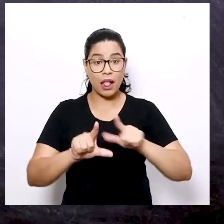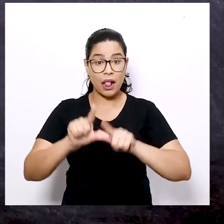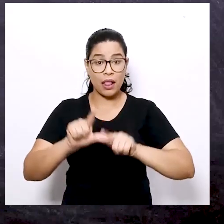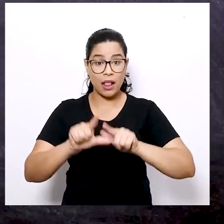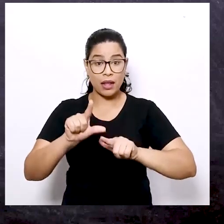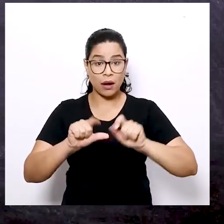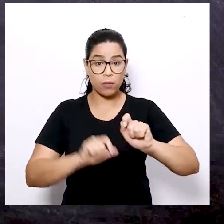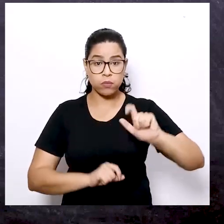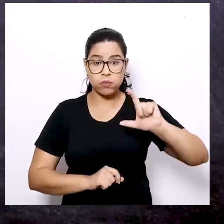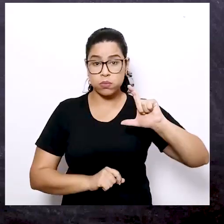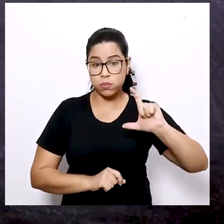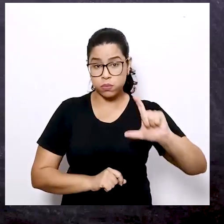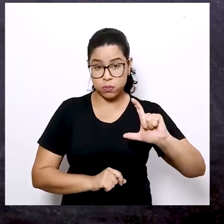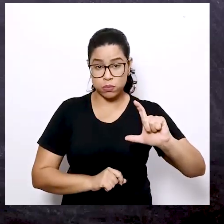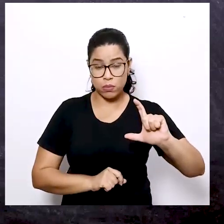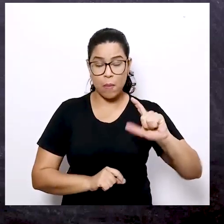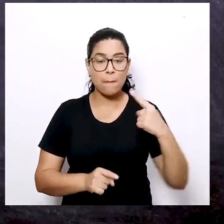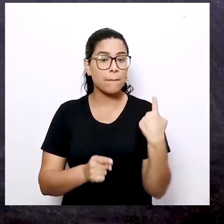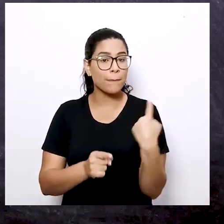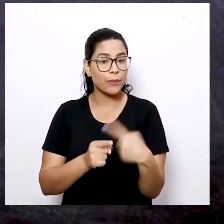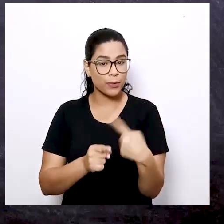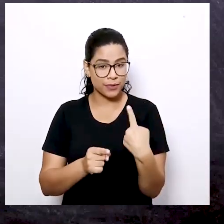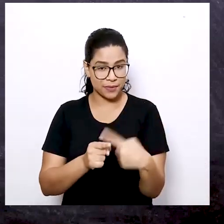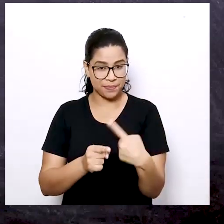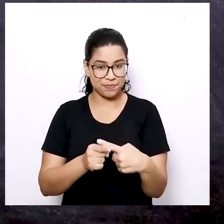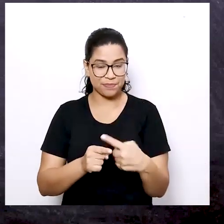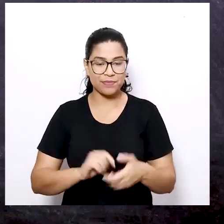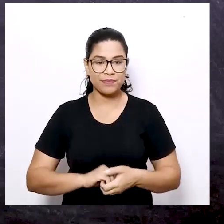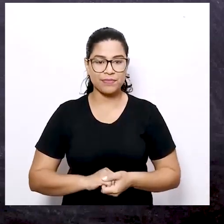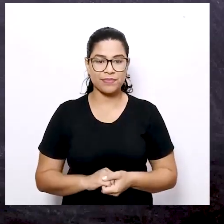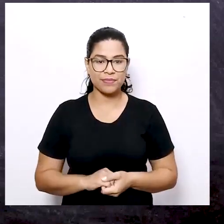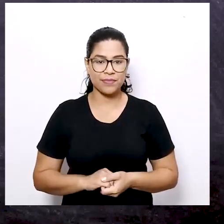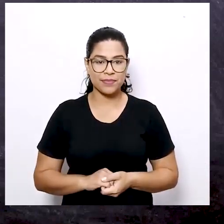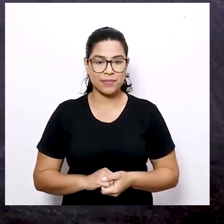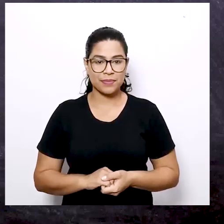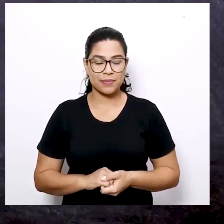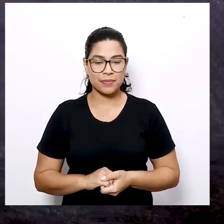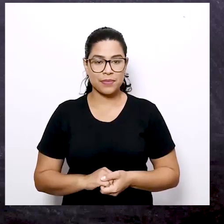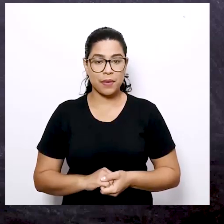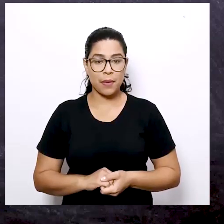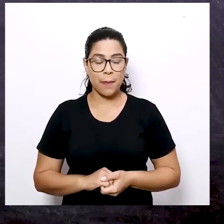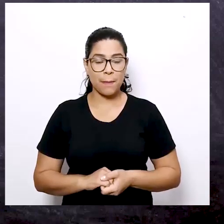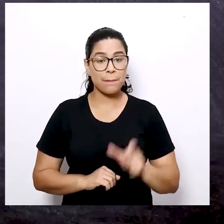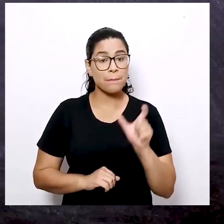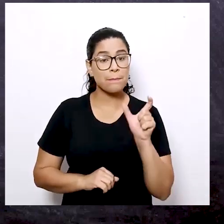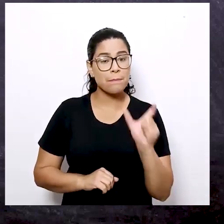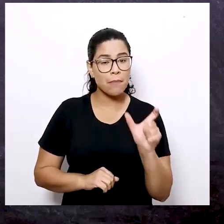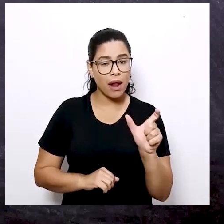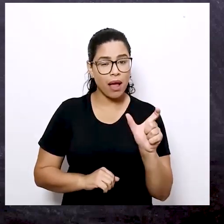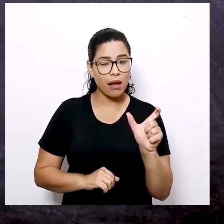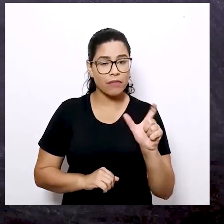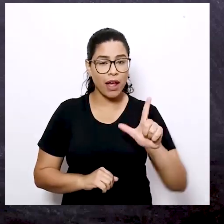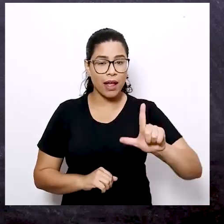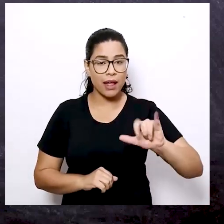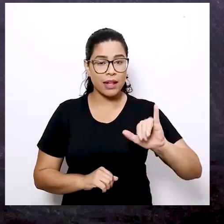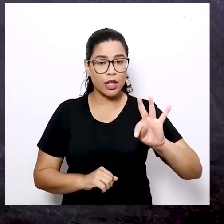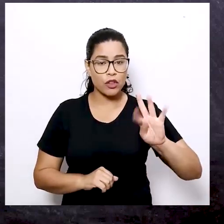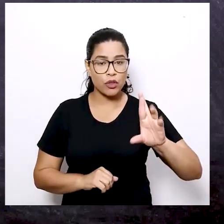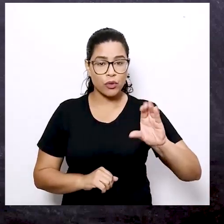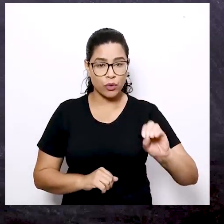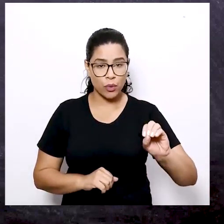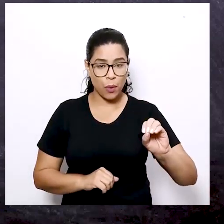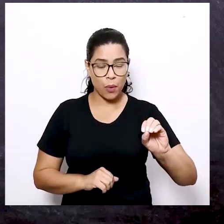L maiúsculo. Isto porque, como a palavra litro inicia-se com a letra